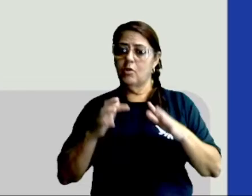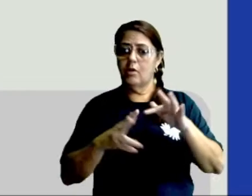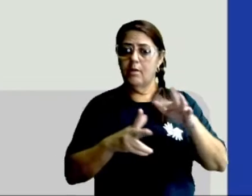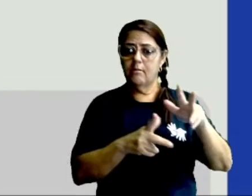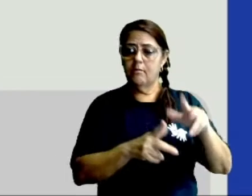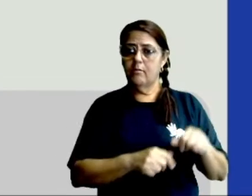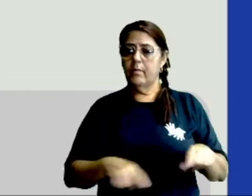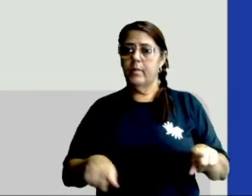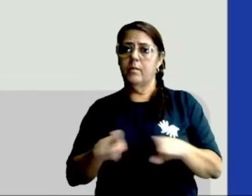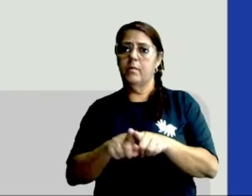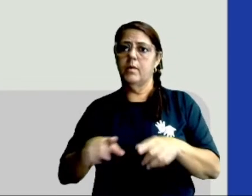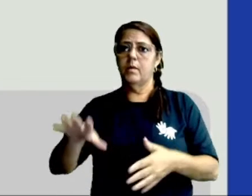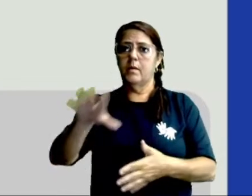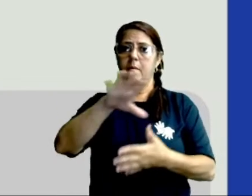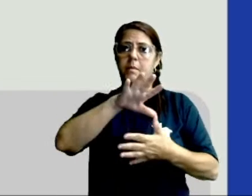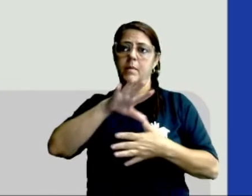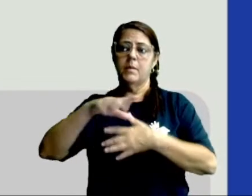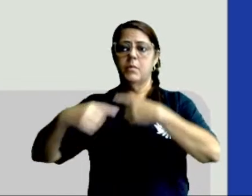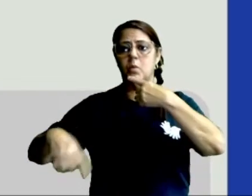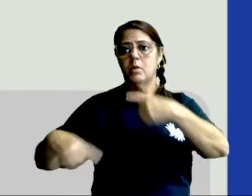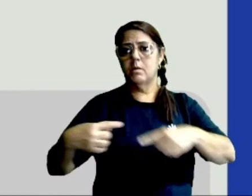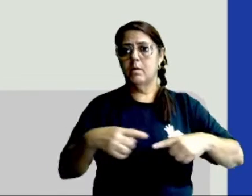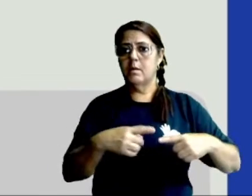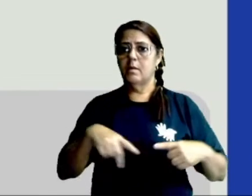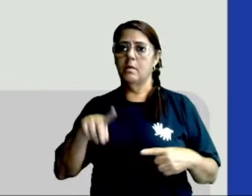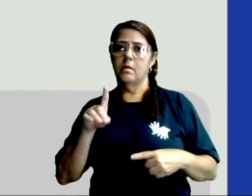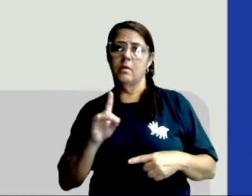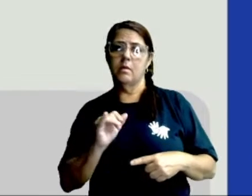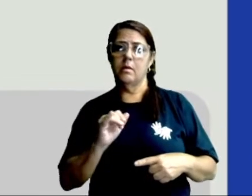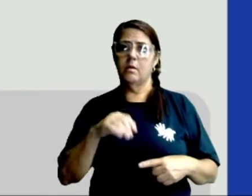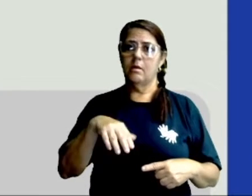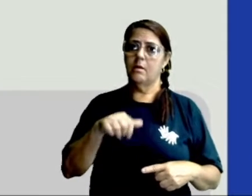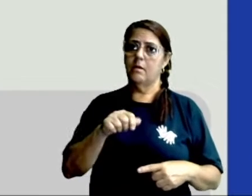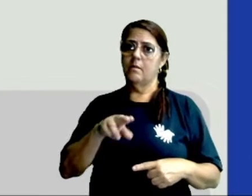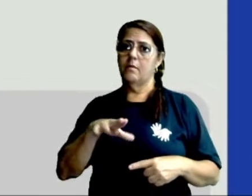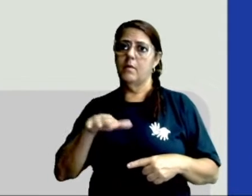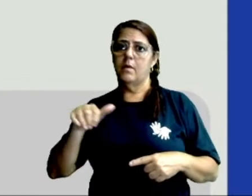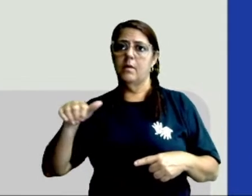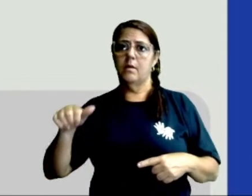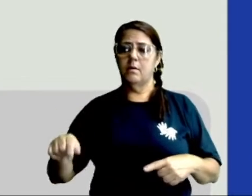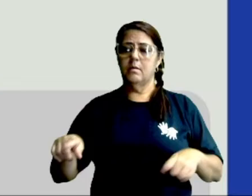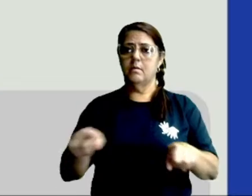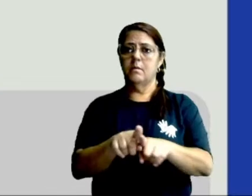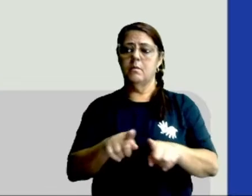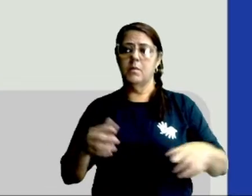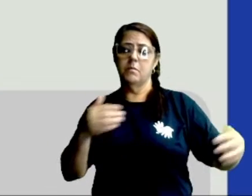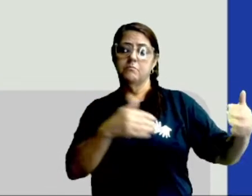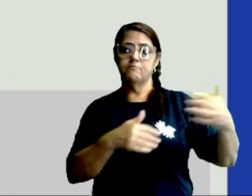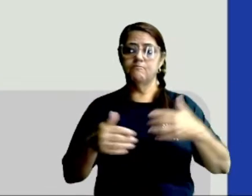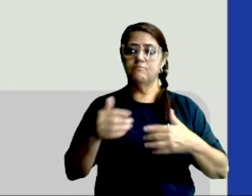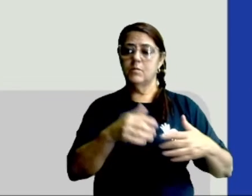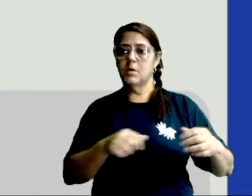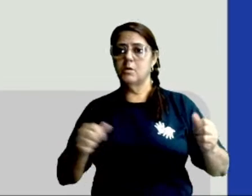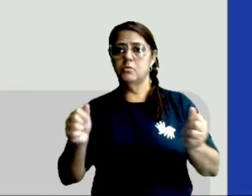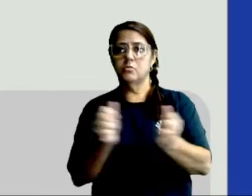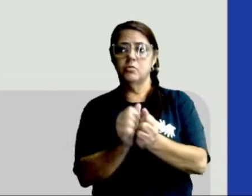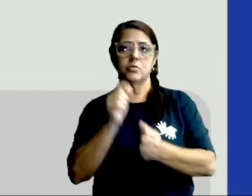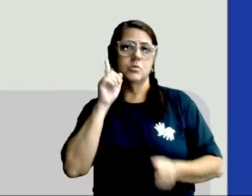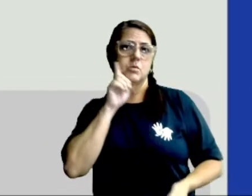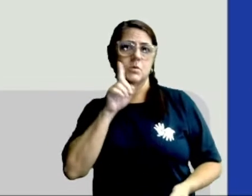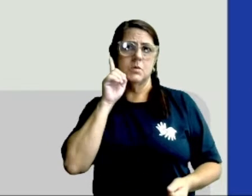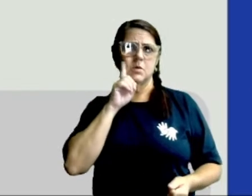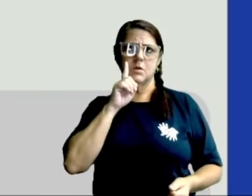geograficamente da América, mas politicamente pertence à Dinamarca, e o Alasca, que faz parte dos Estados Unidos.